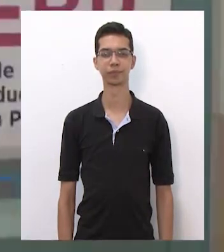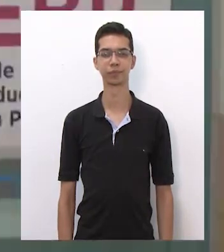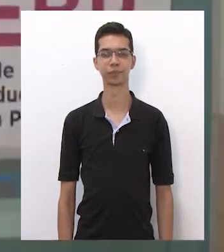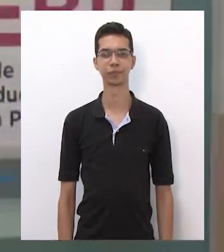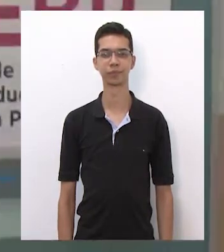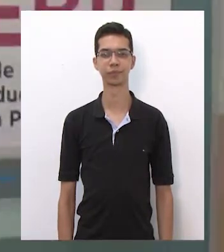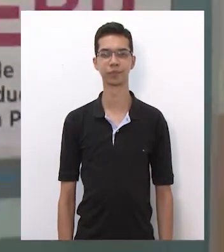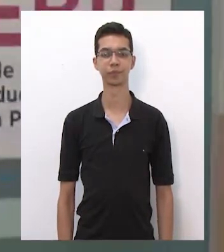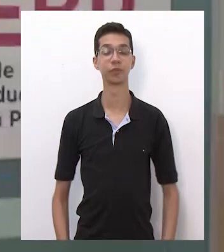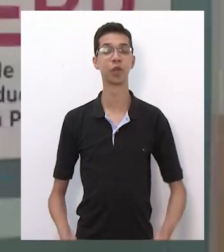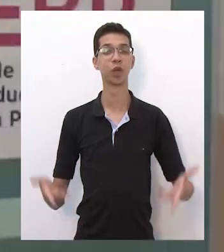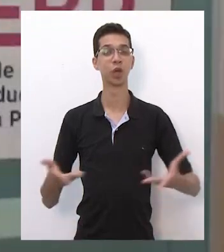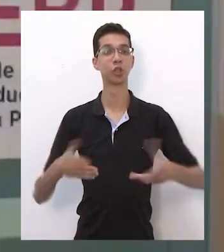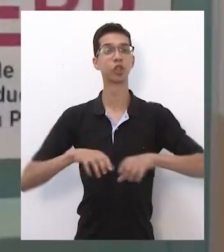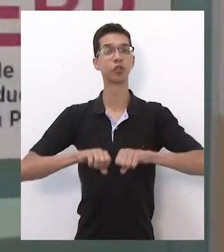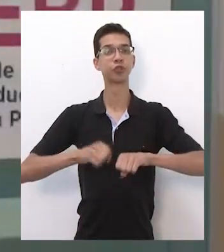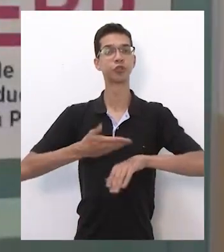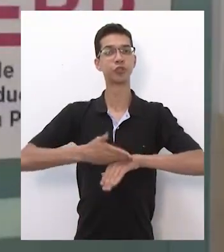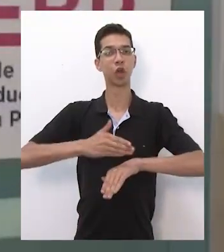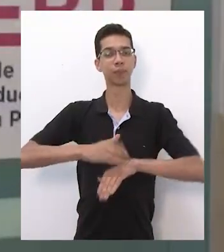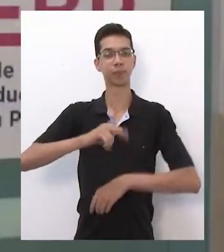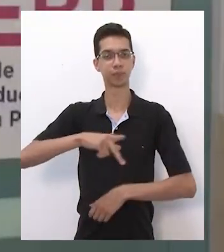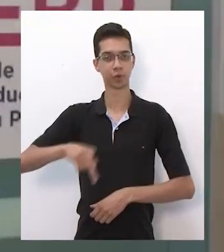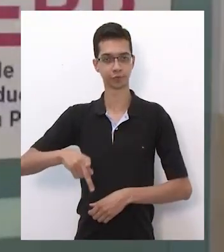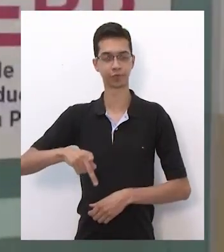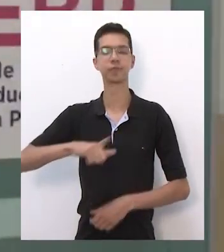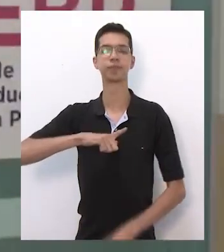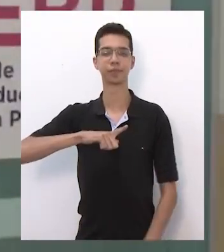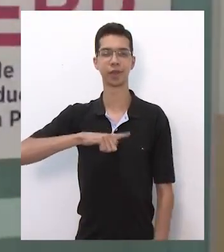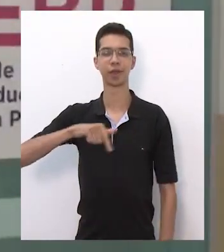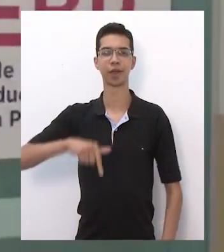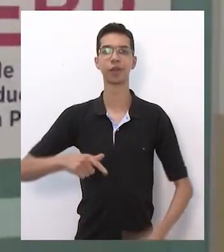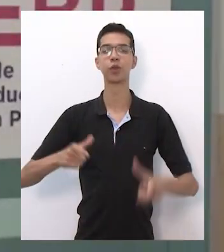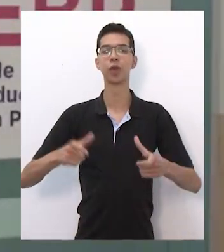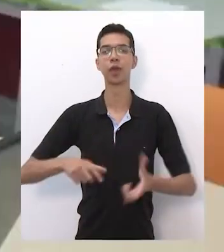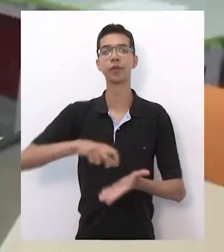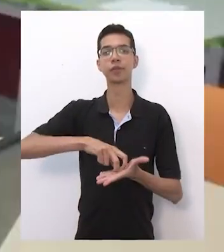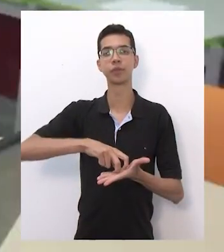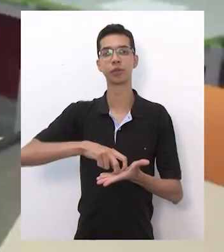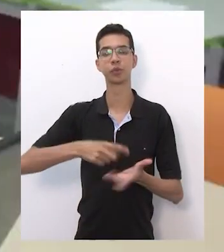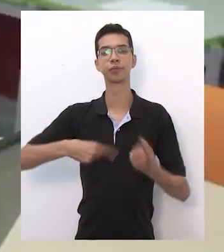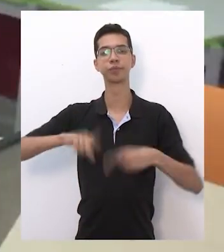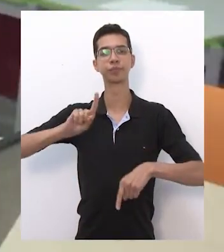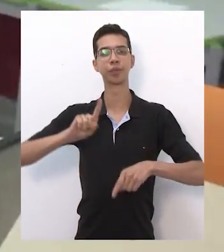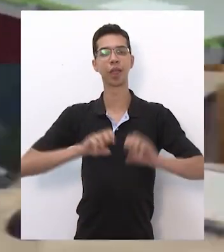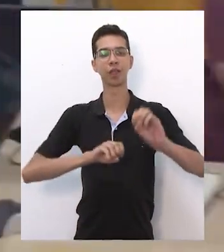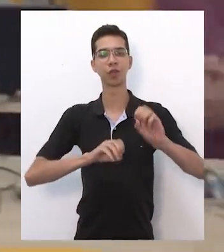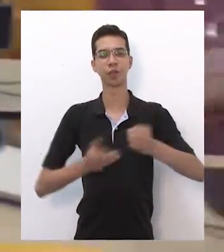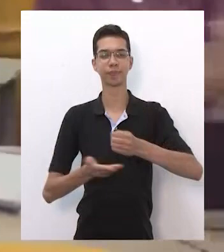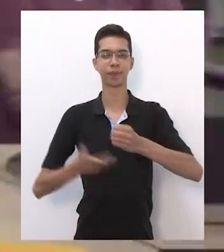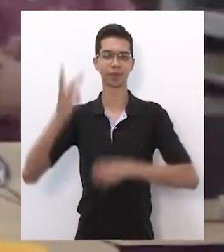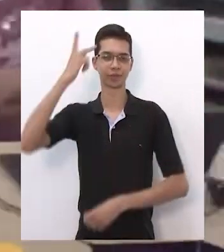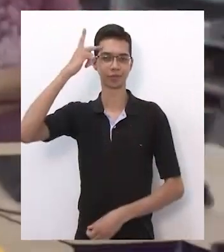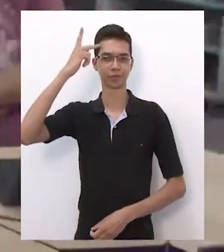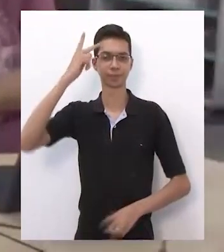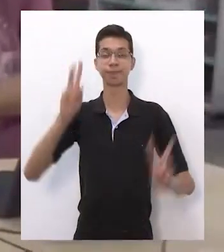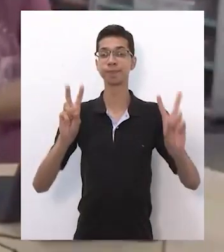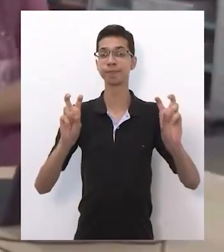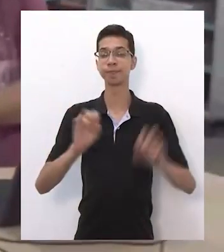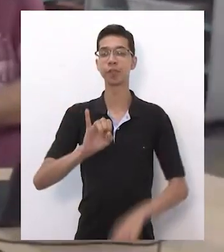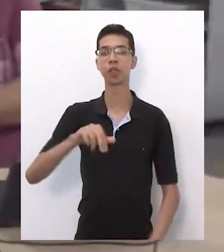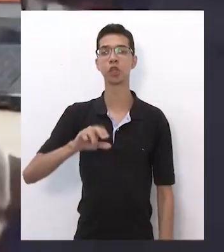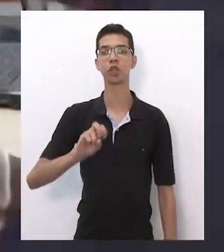Hoje tem a formação de professores aqui no Centro de Inovação da Educação Básica Paulista e o tema será inovação.